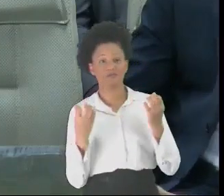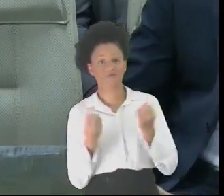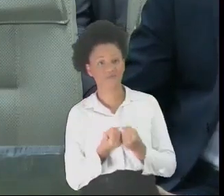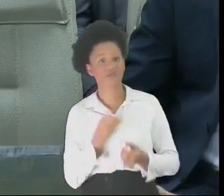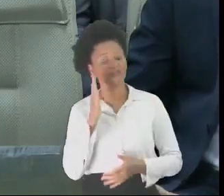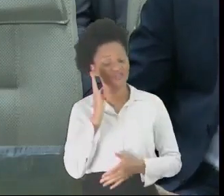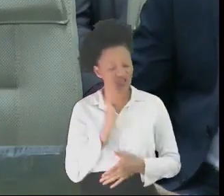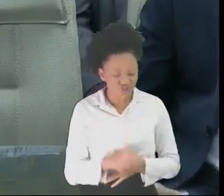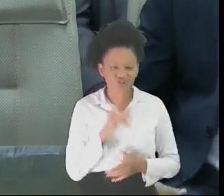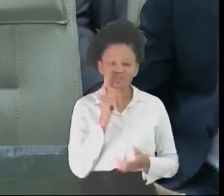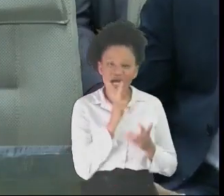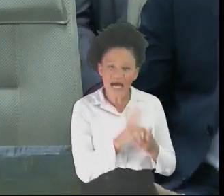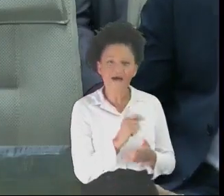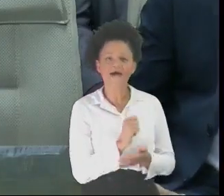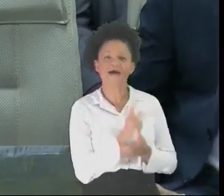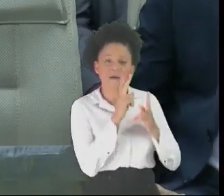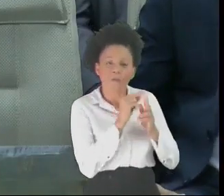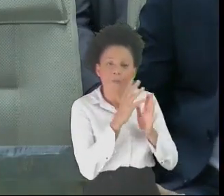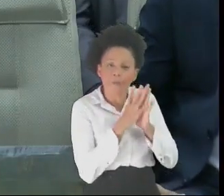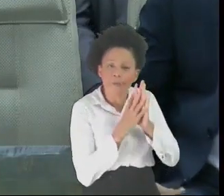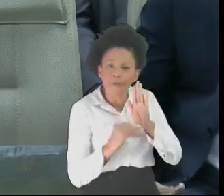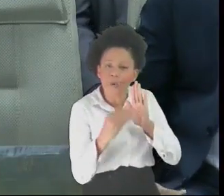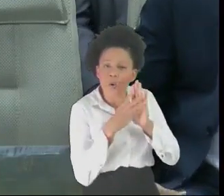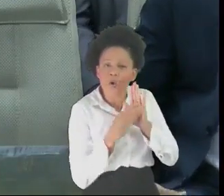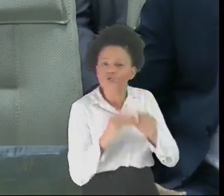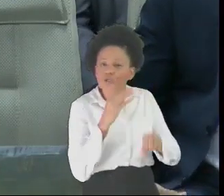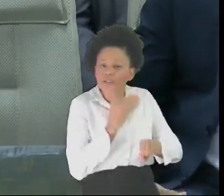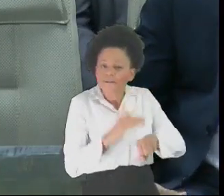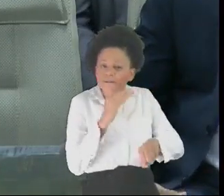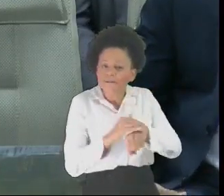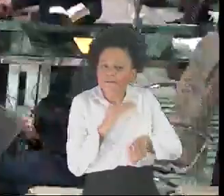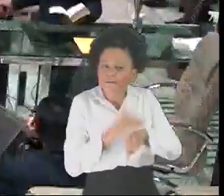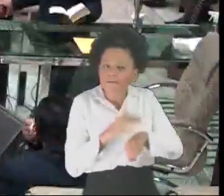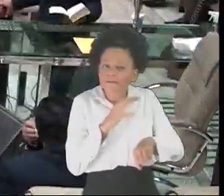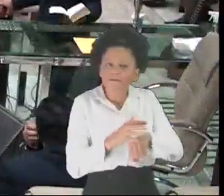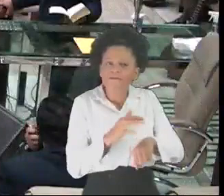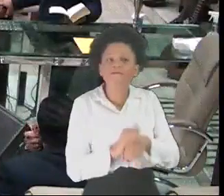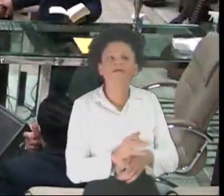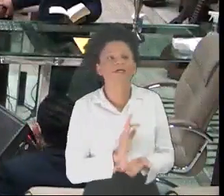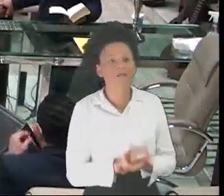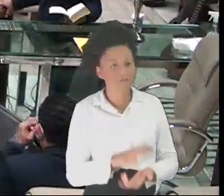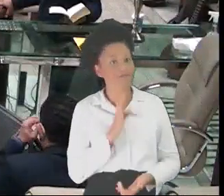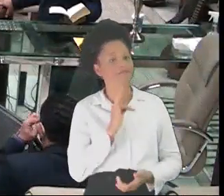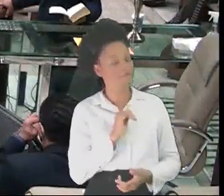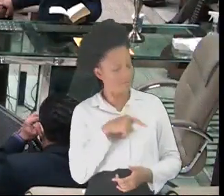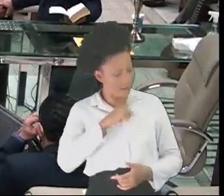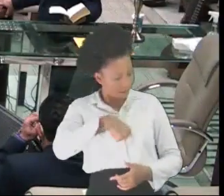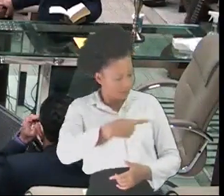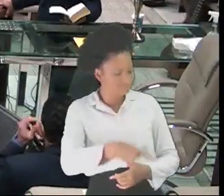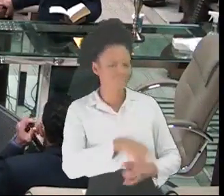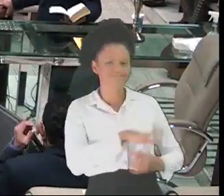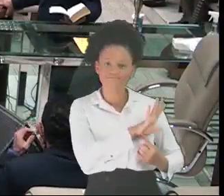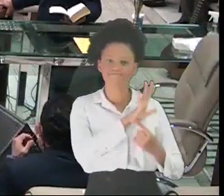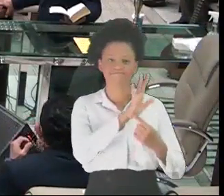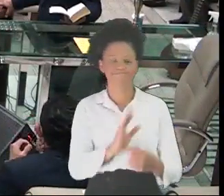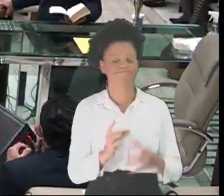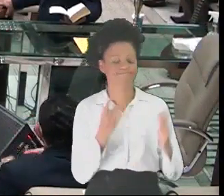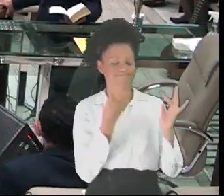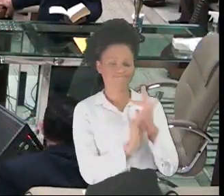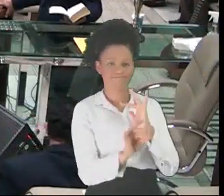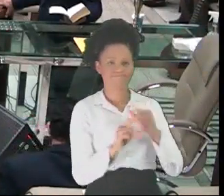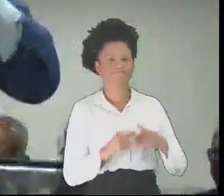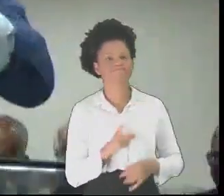um protótipo de quê? Me ajude. Isso é um ensaio de quê? Do anticristo. É um ensaio do